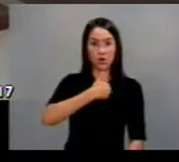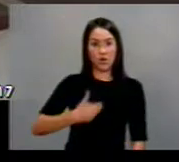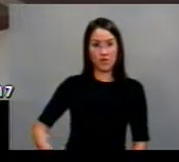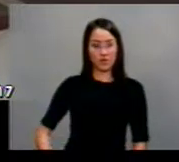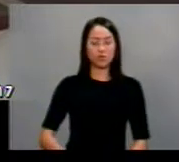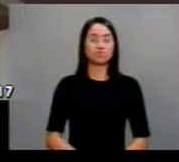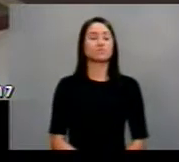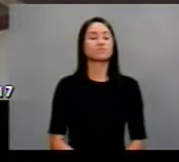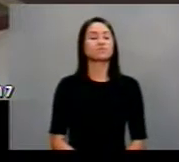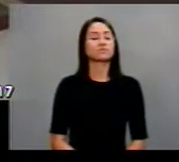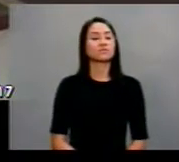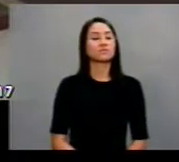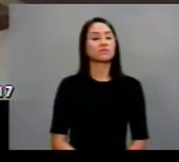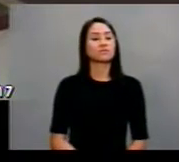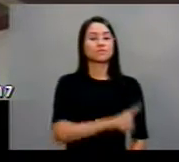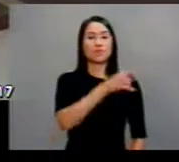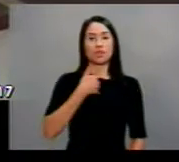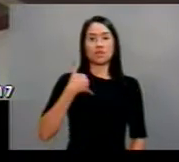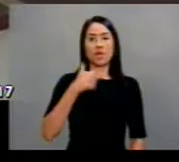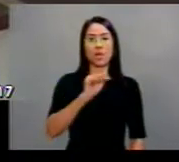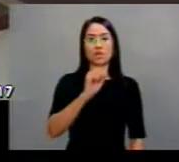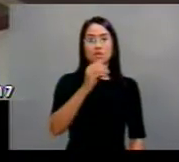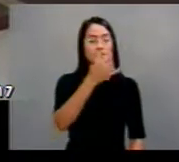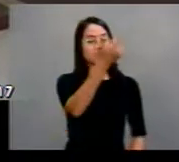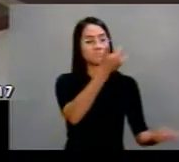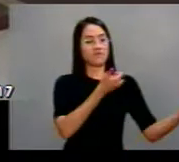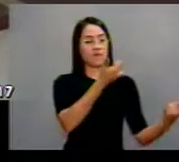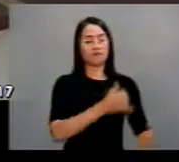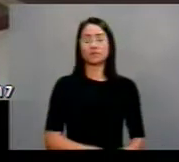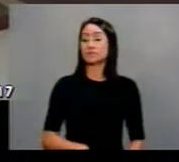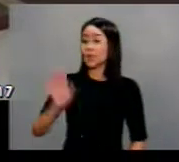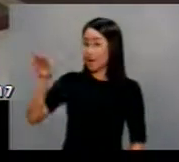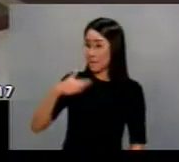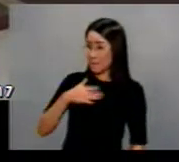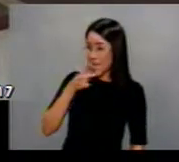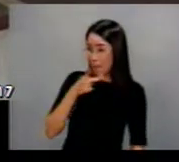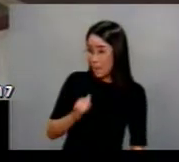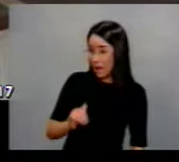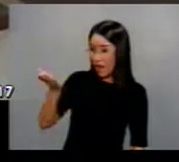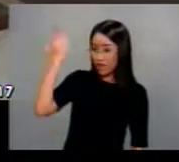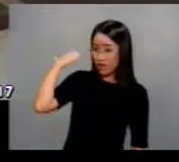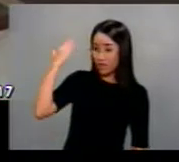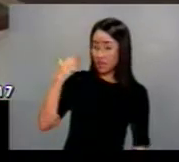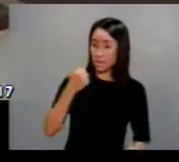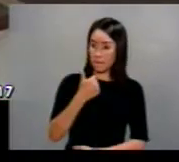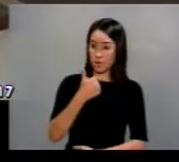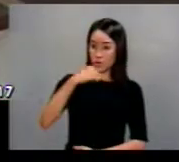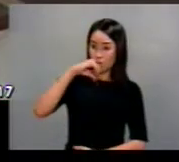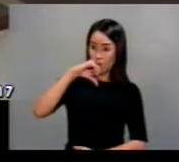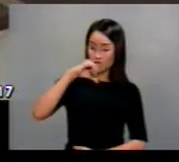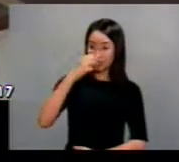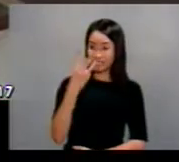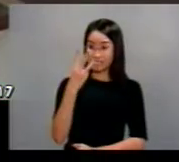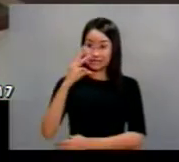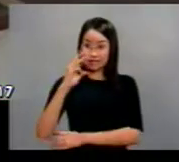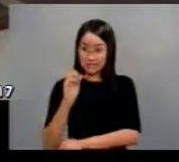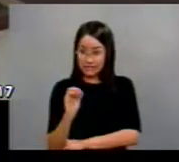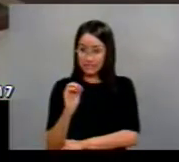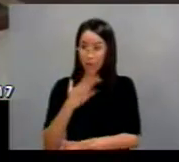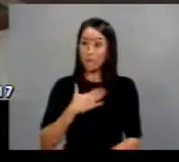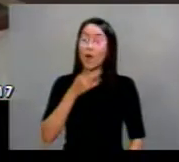do alto dos seus 80 anos, que o pai dele, quando ele se sentia abatido, dizia: pior foi em 30. Eu nunca me esqueci dessa